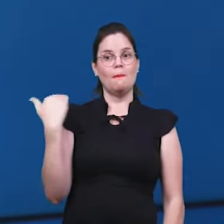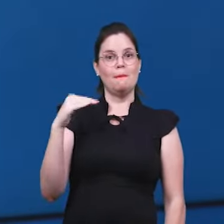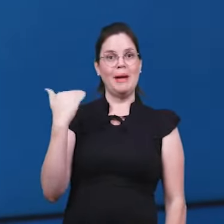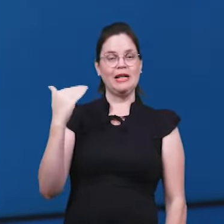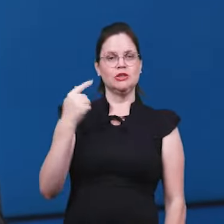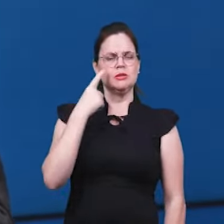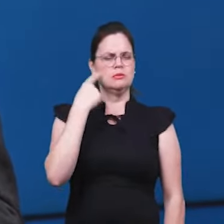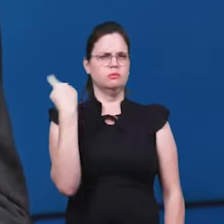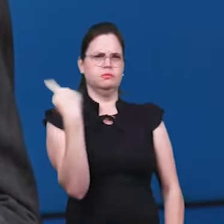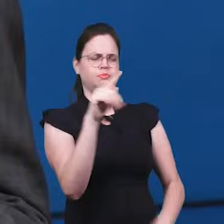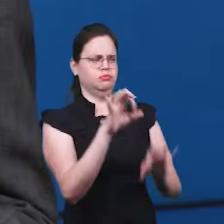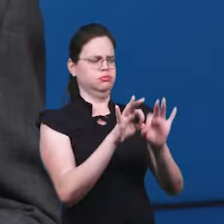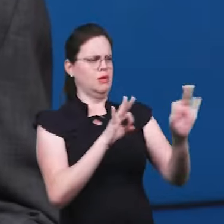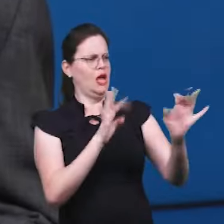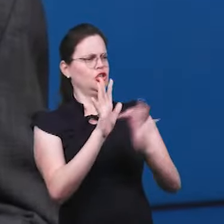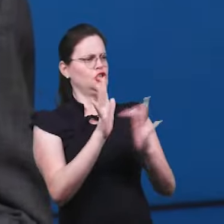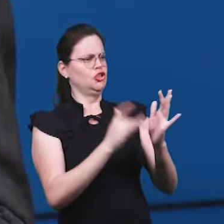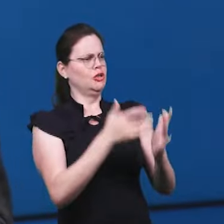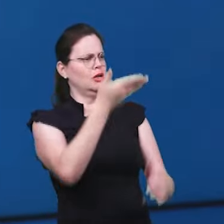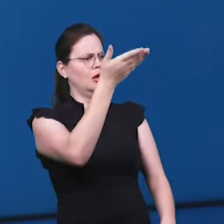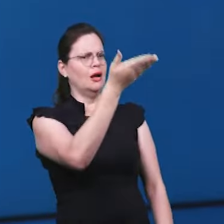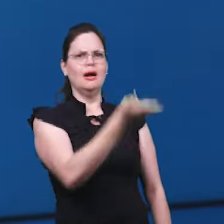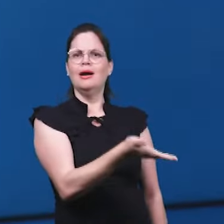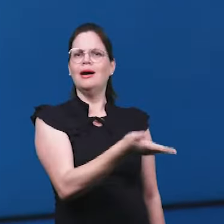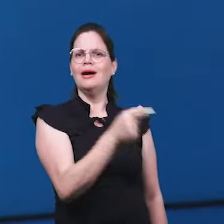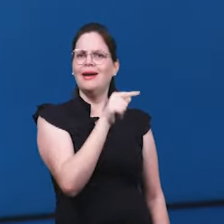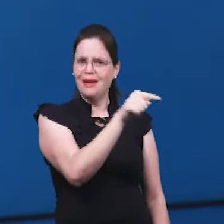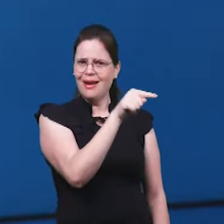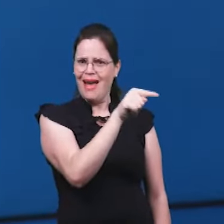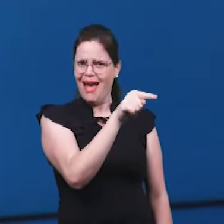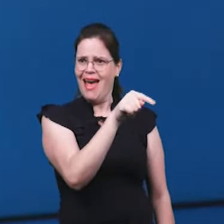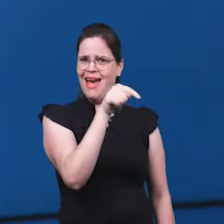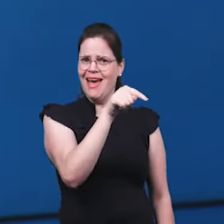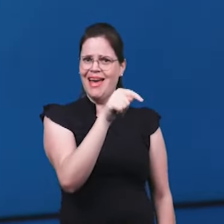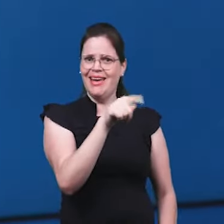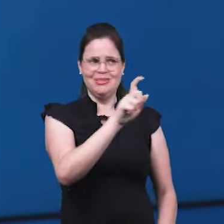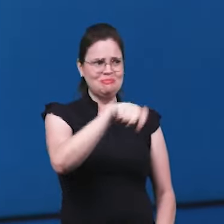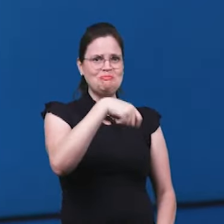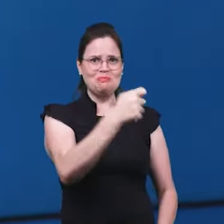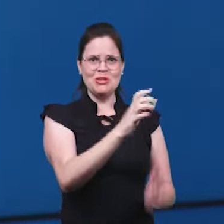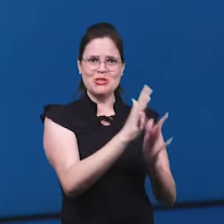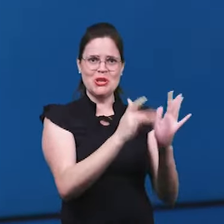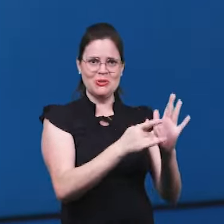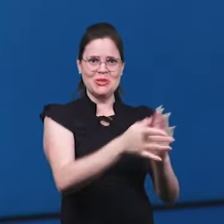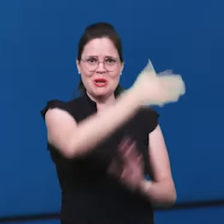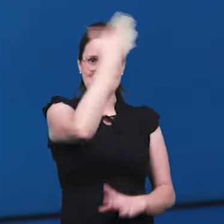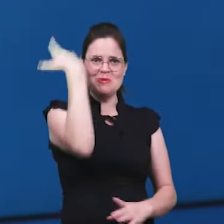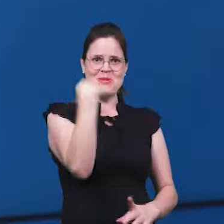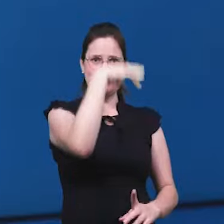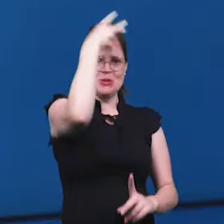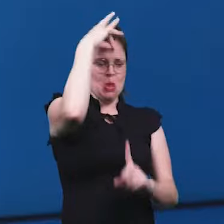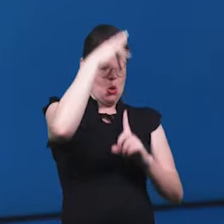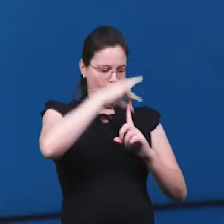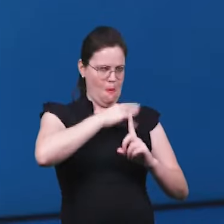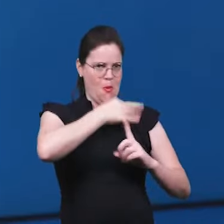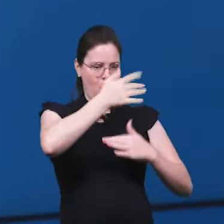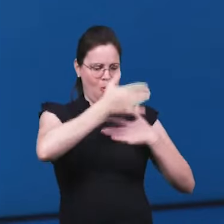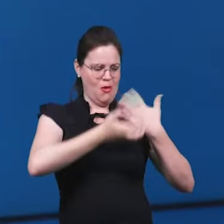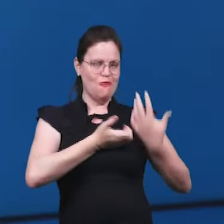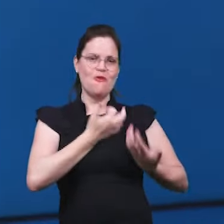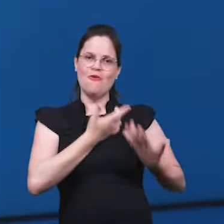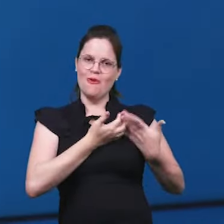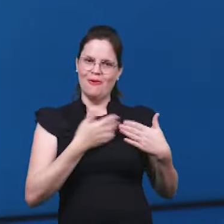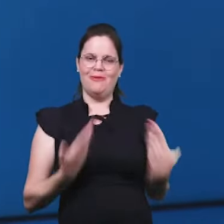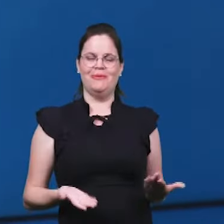quando apresentou Jesus por revelação de Deus, ele disse: este é o que batiza com o Espírito Santo e